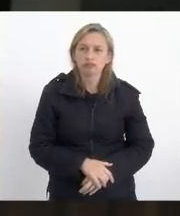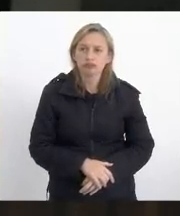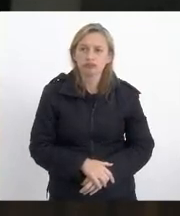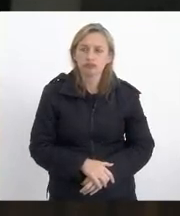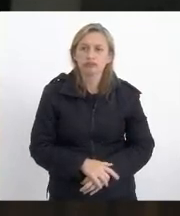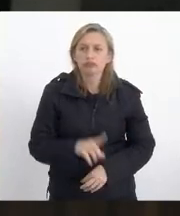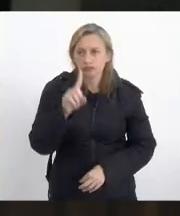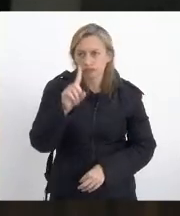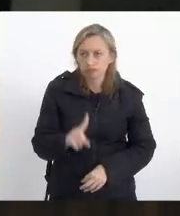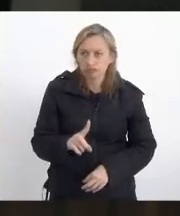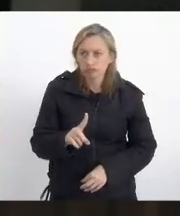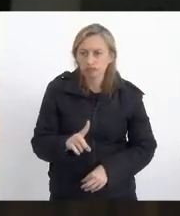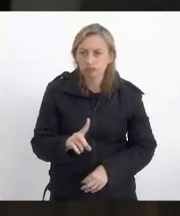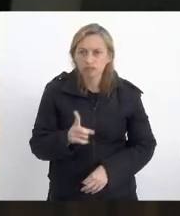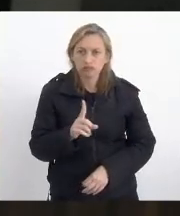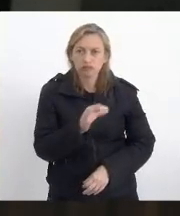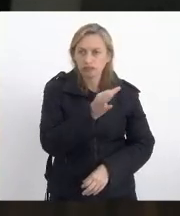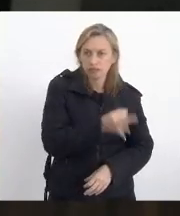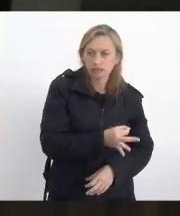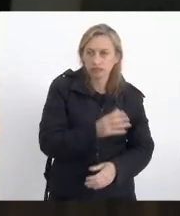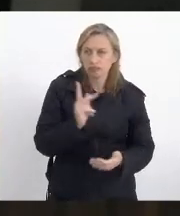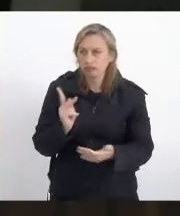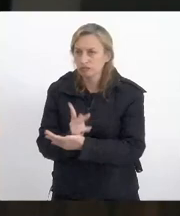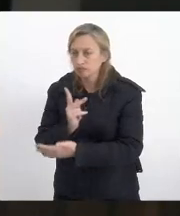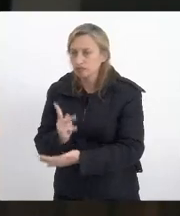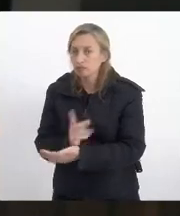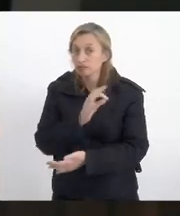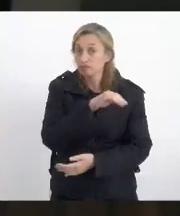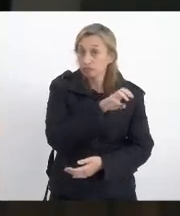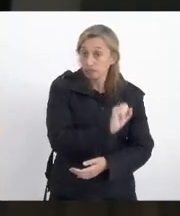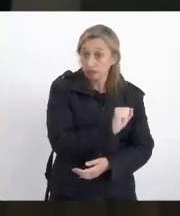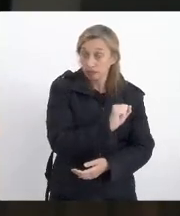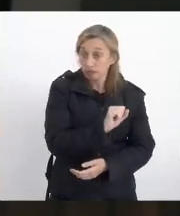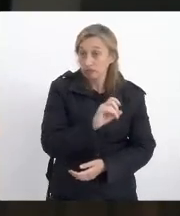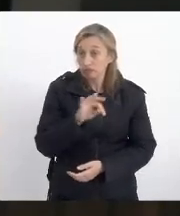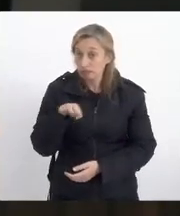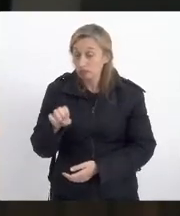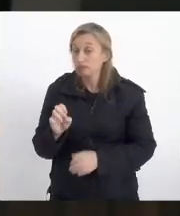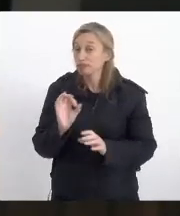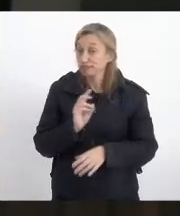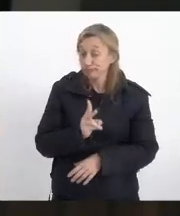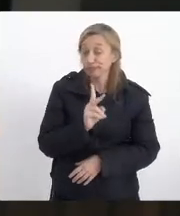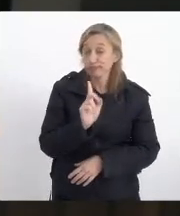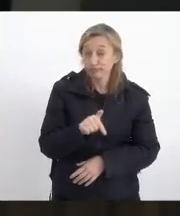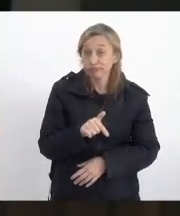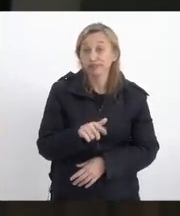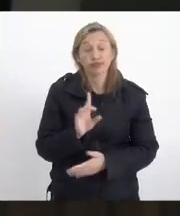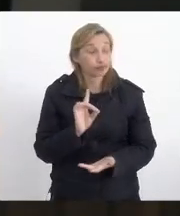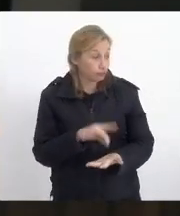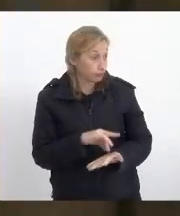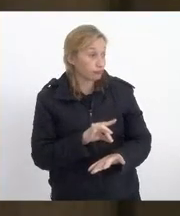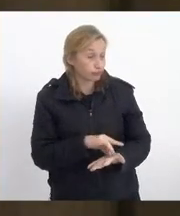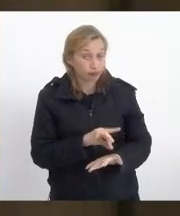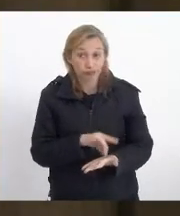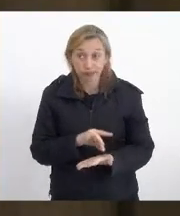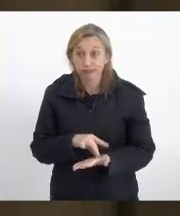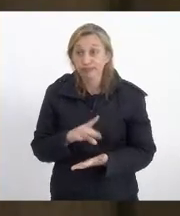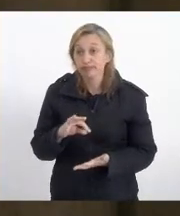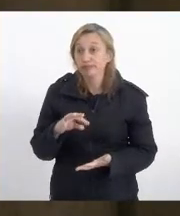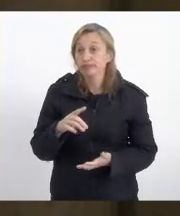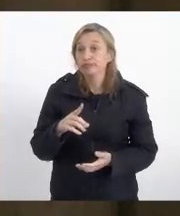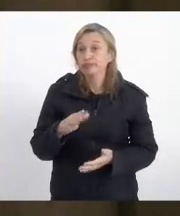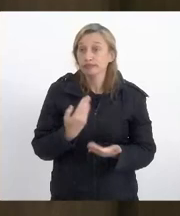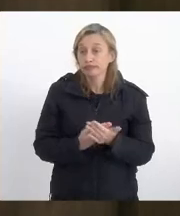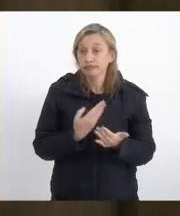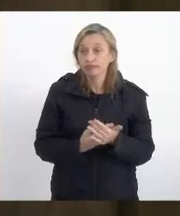No direito não tem certo e errado, tem tese e antítese. É sempre assim. É verdade. Quem estuda direito